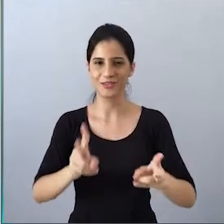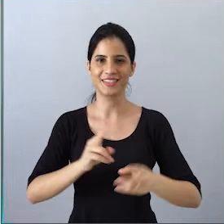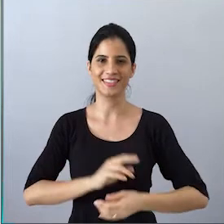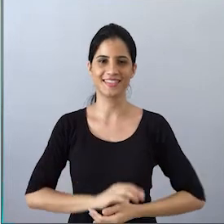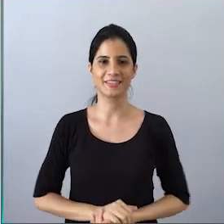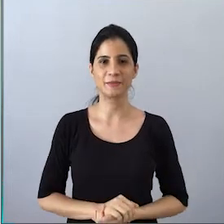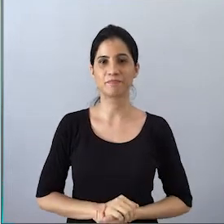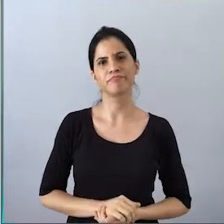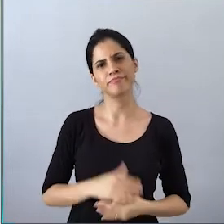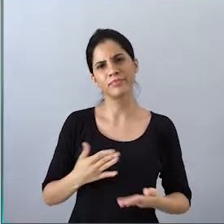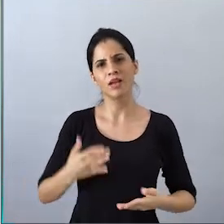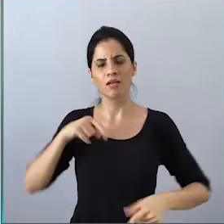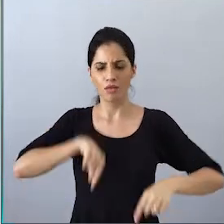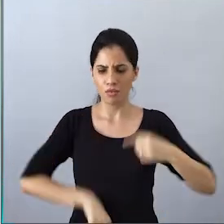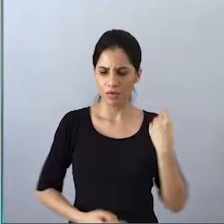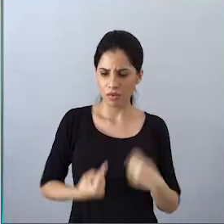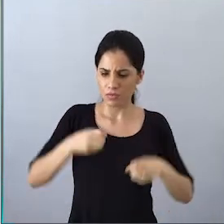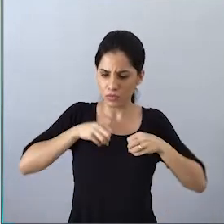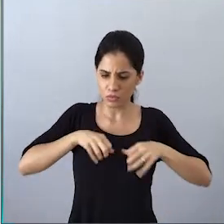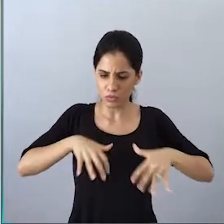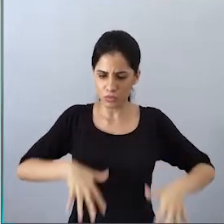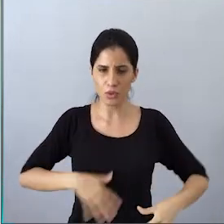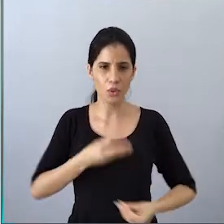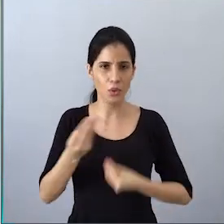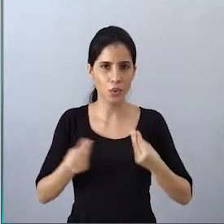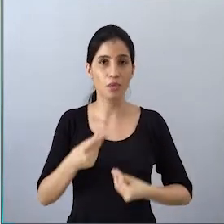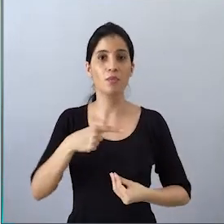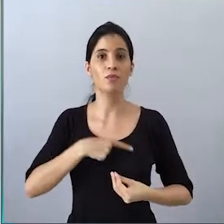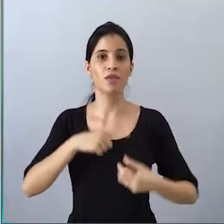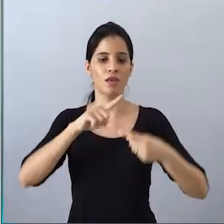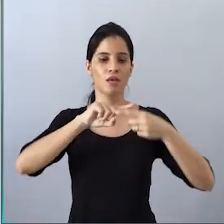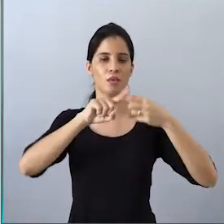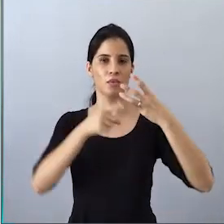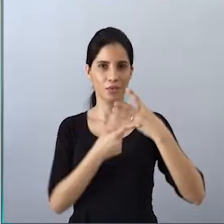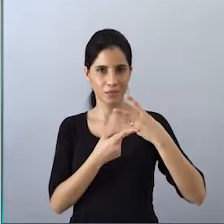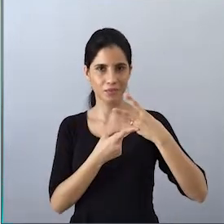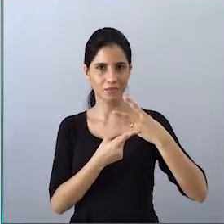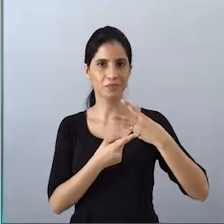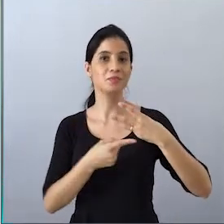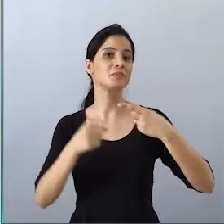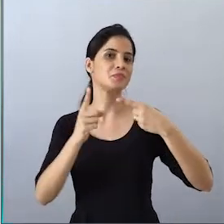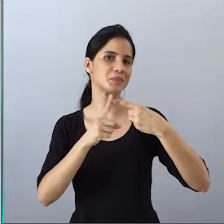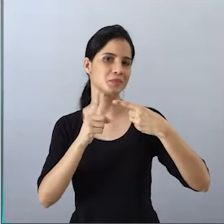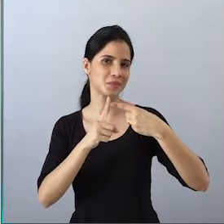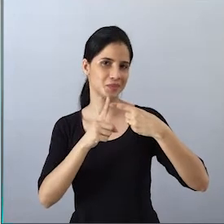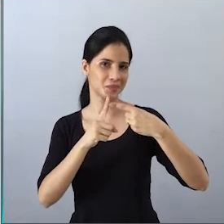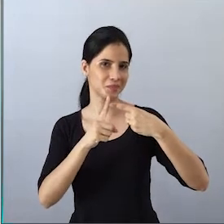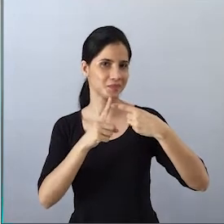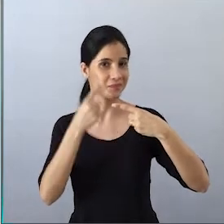no organismo, o epitélio pode ser classificado em epiderme, mesotélio e endotélio.